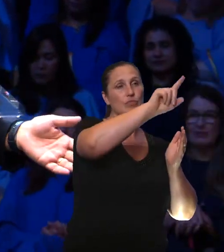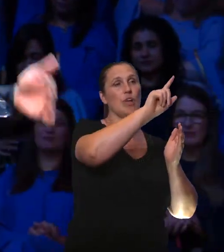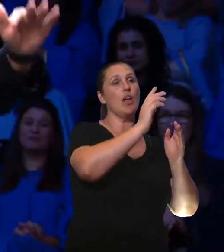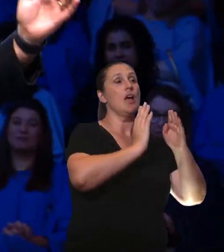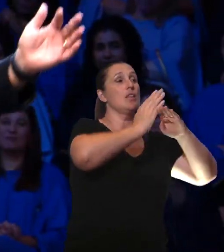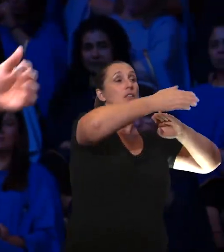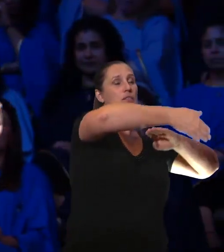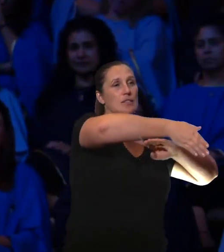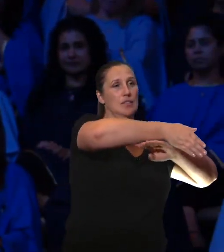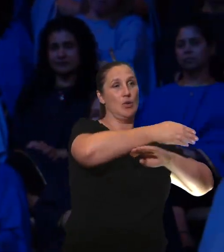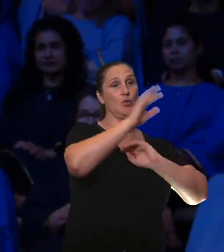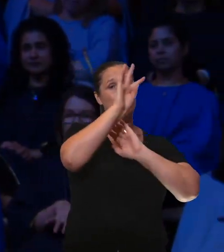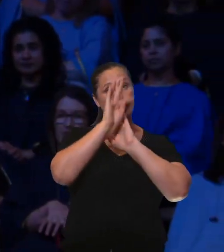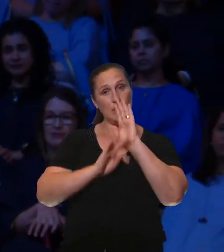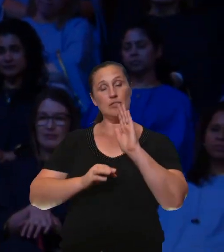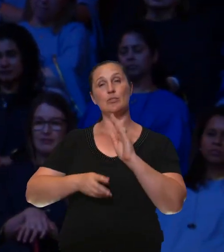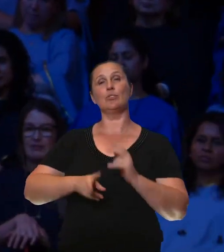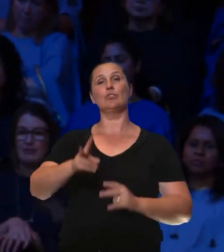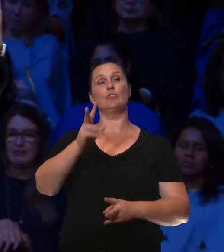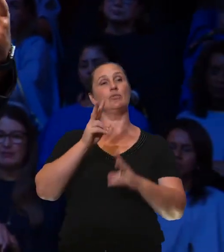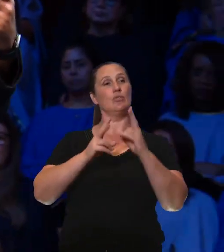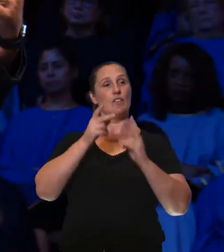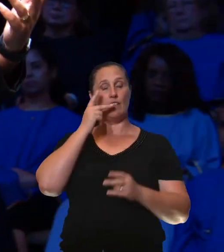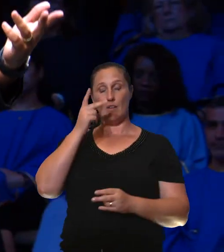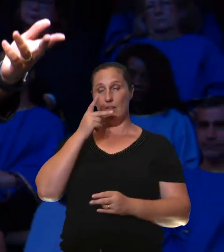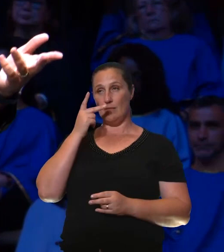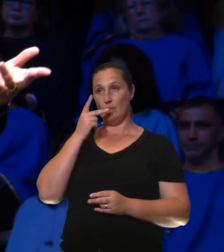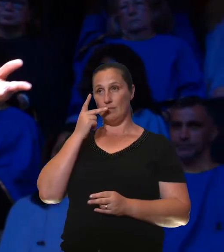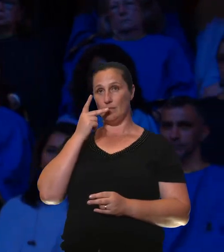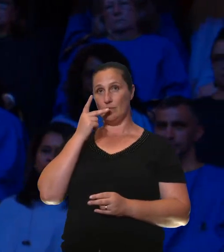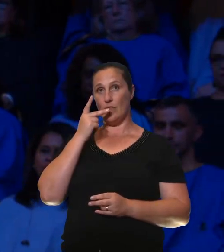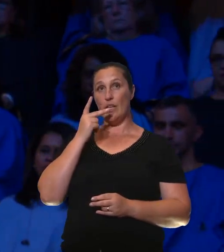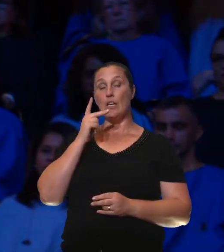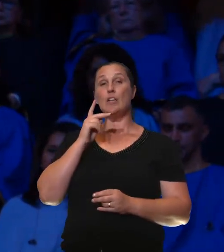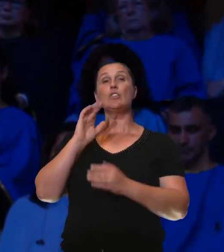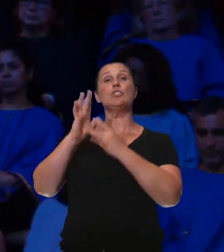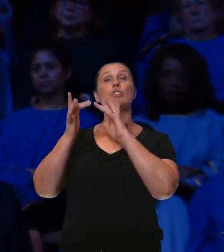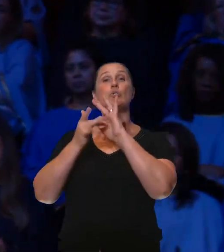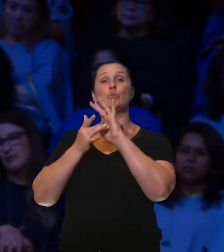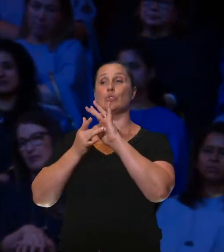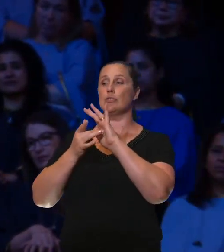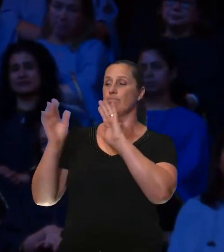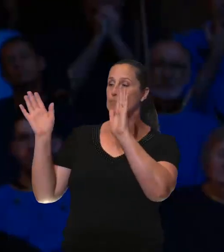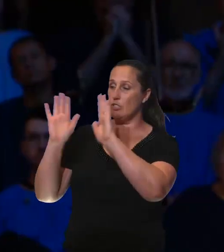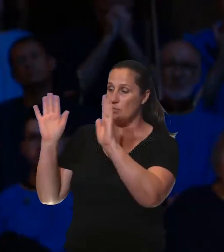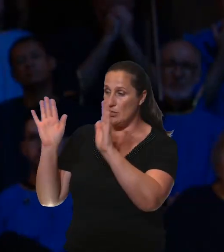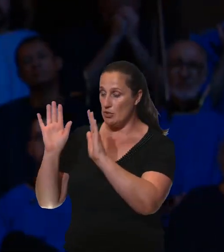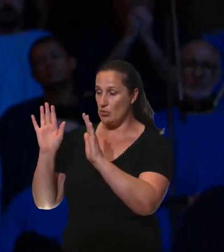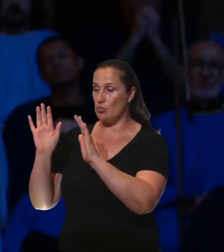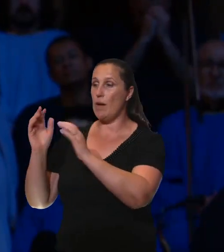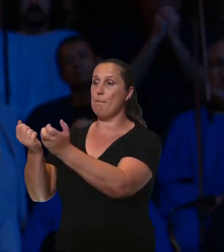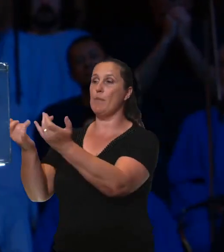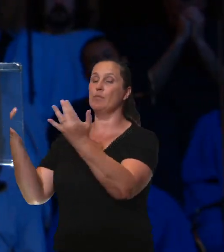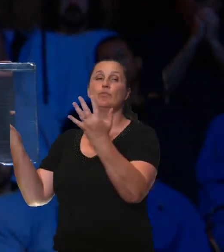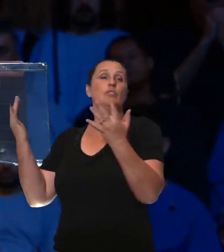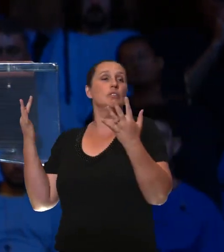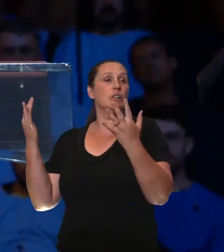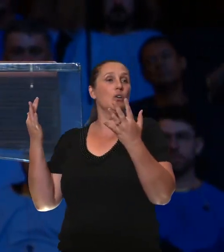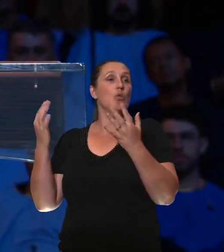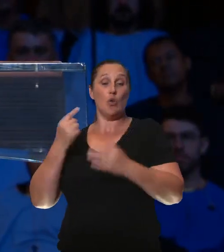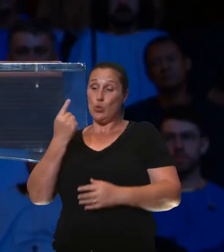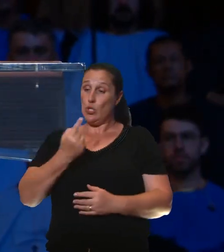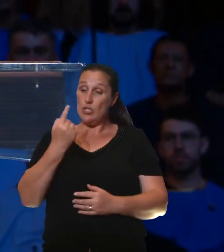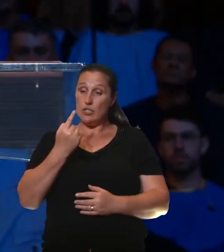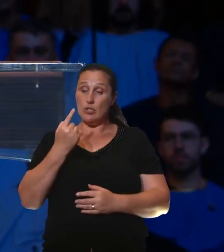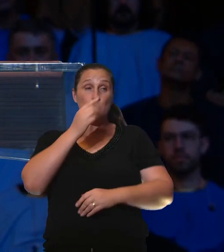que nós lemos continua dizendo que o Senhor Jesus, depois que despediu a multidão, ficou só, subiu ao monte para